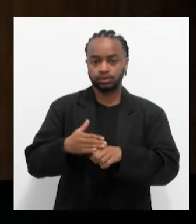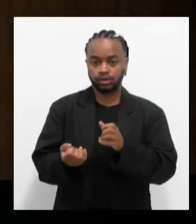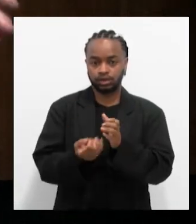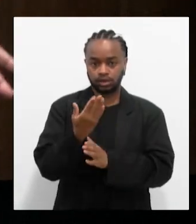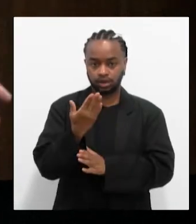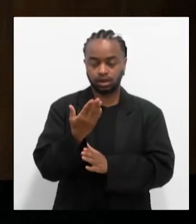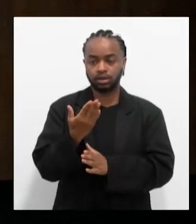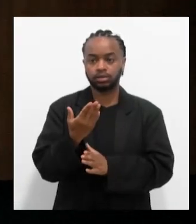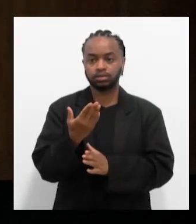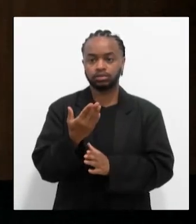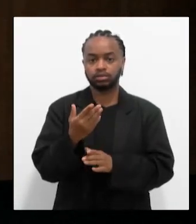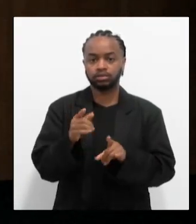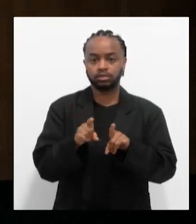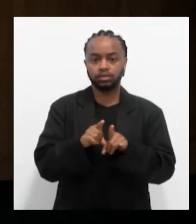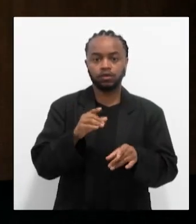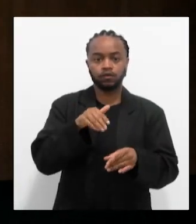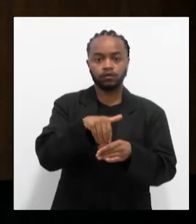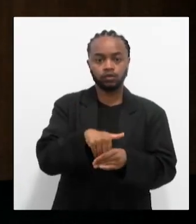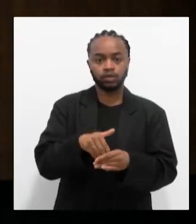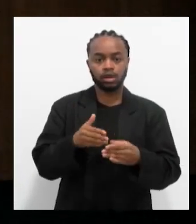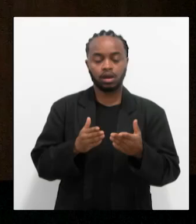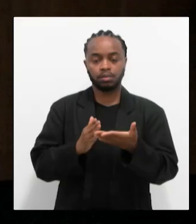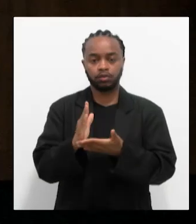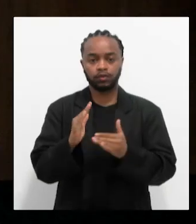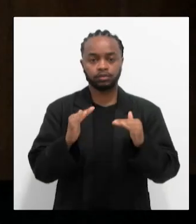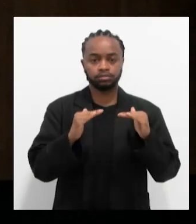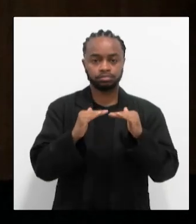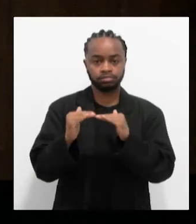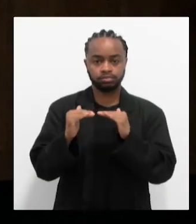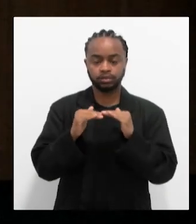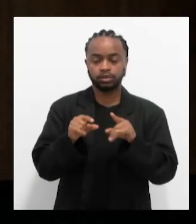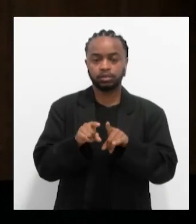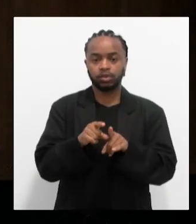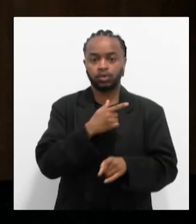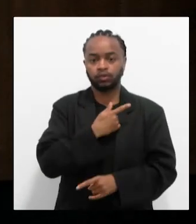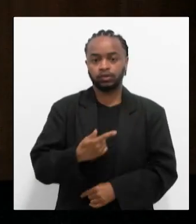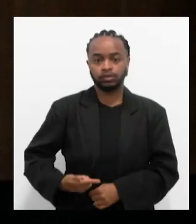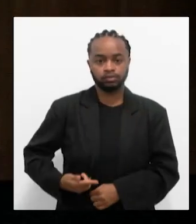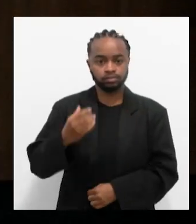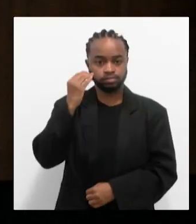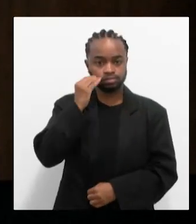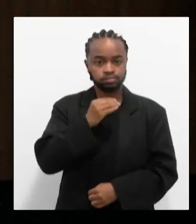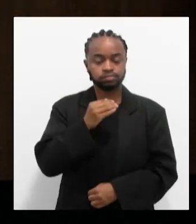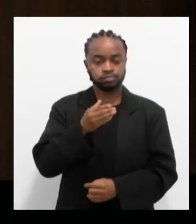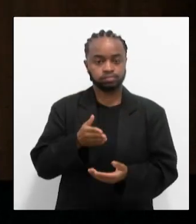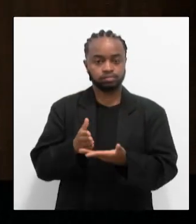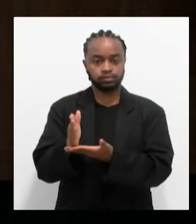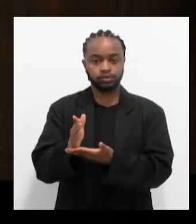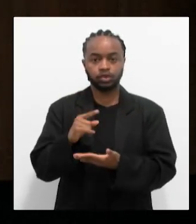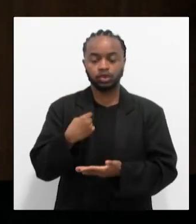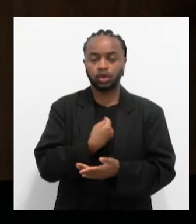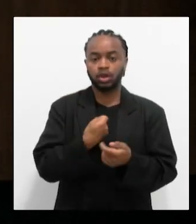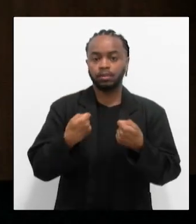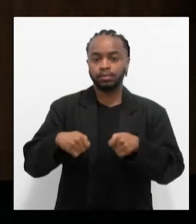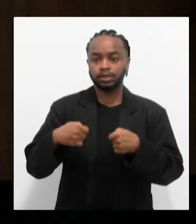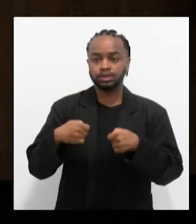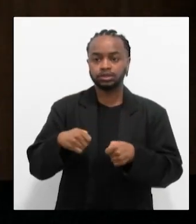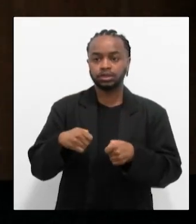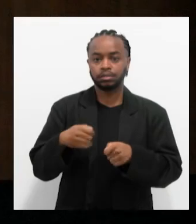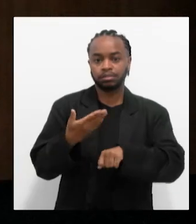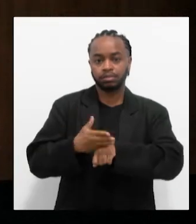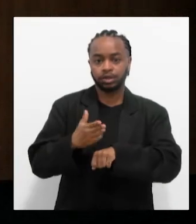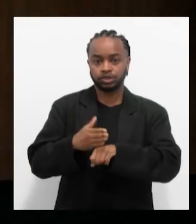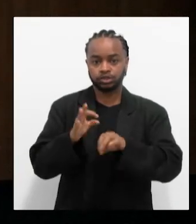foi votado aqui, aprovado por unanimidade, sancionado pelo governador Cláudio Castro, que nós precisamos colocar em